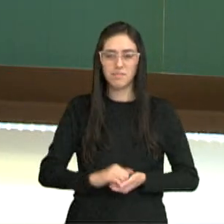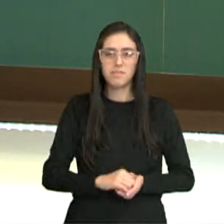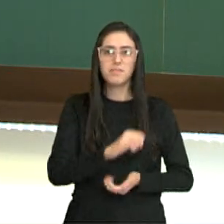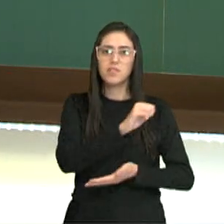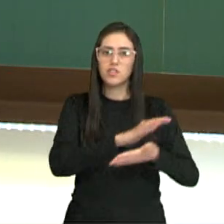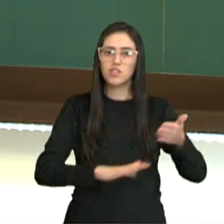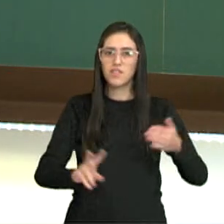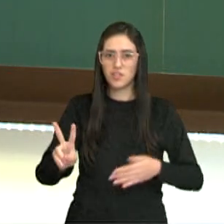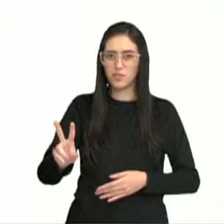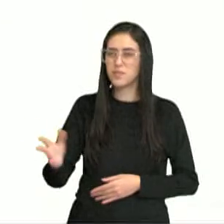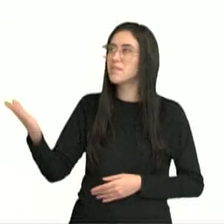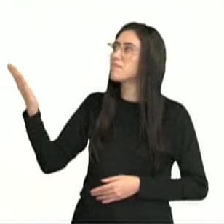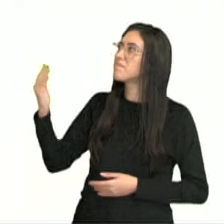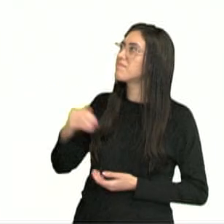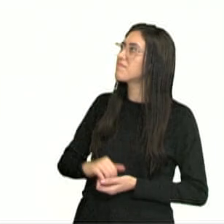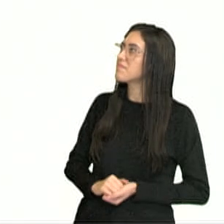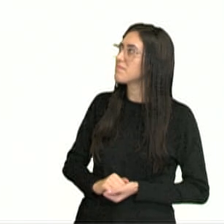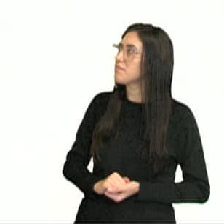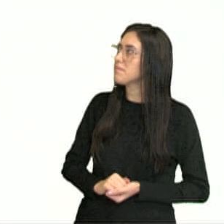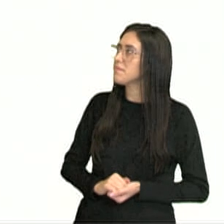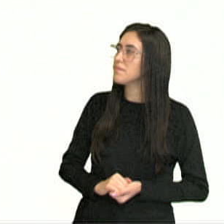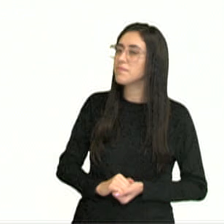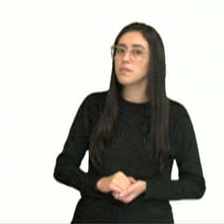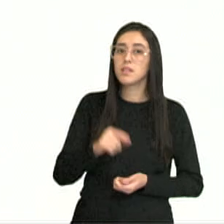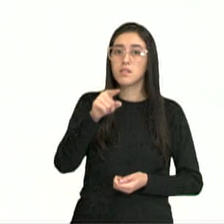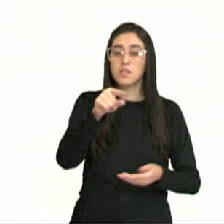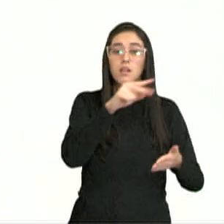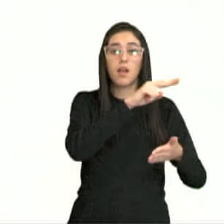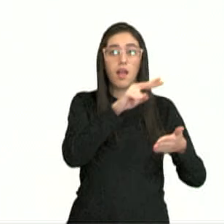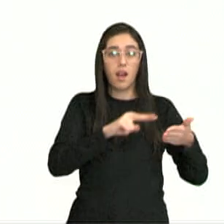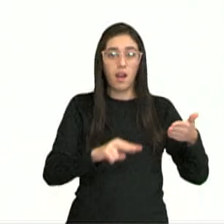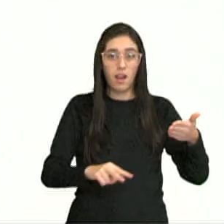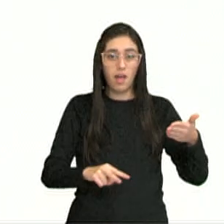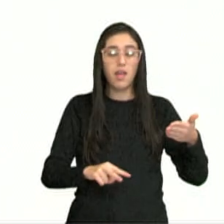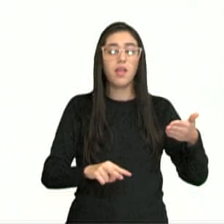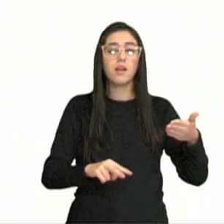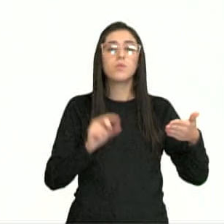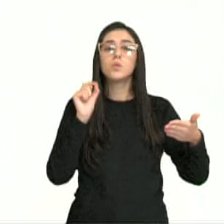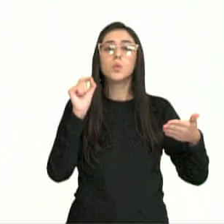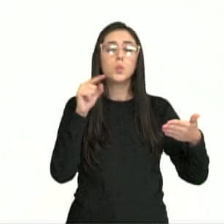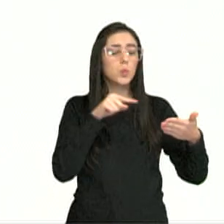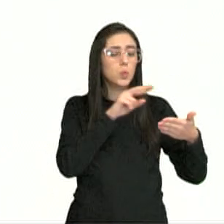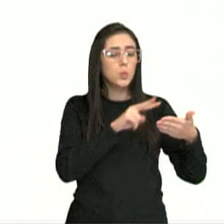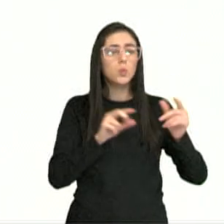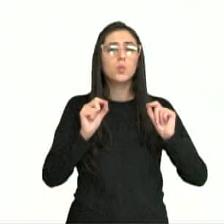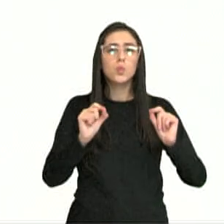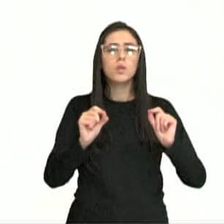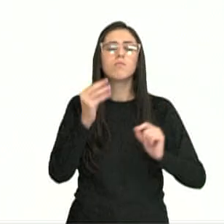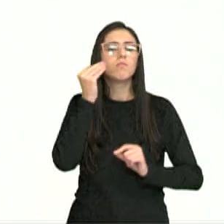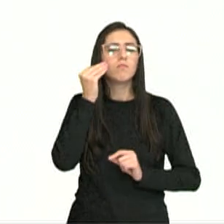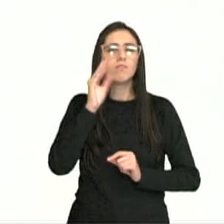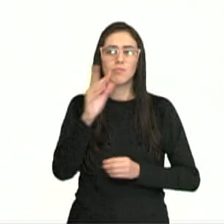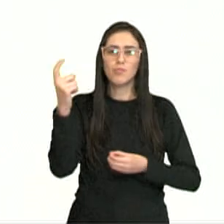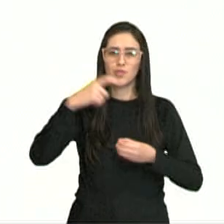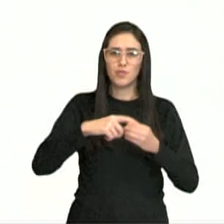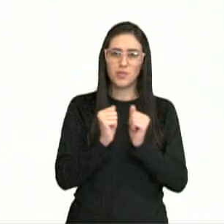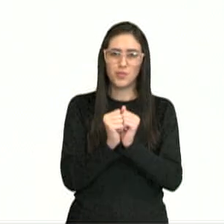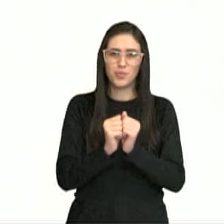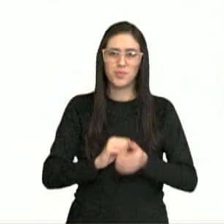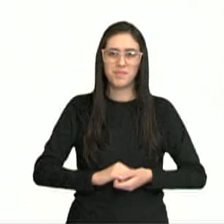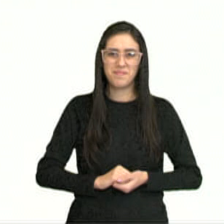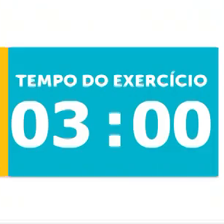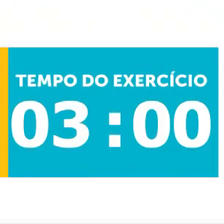Atividade 2 para você. Leia o que pede, né? Leia o fragmento e leia o que pede e já a gente volta para conferir.